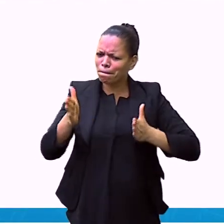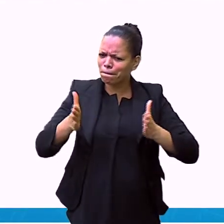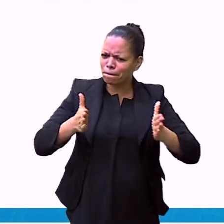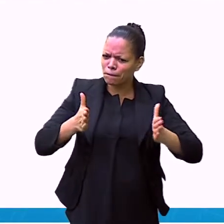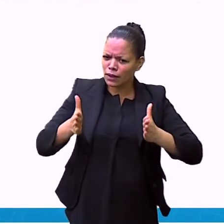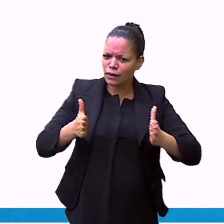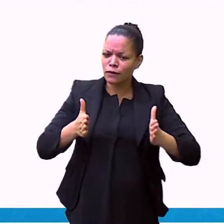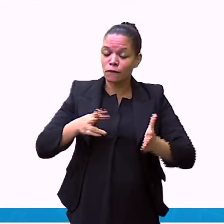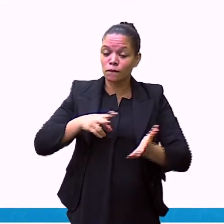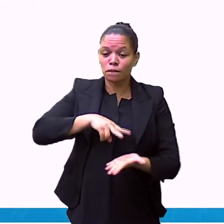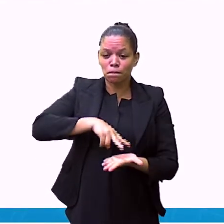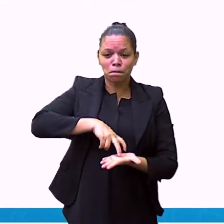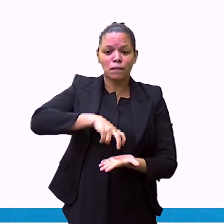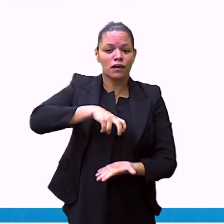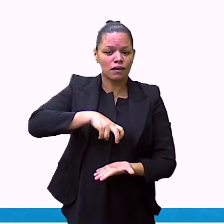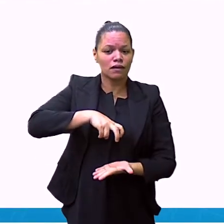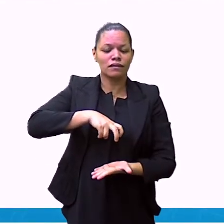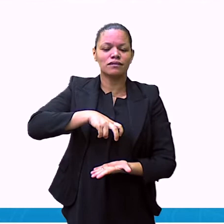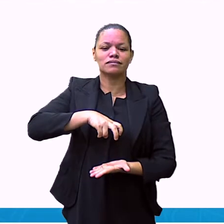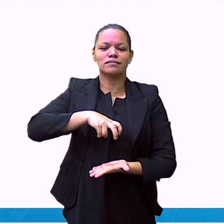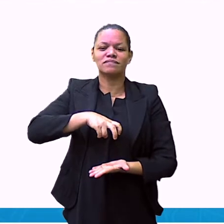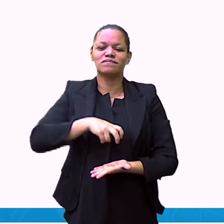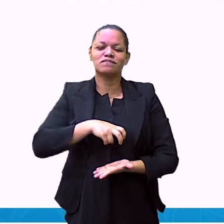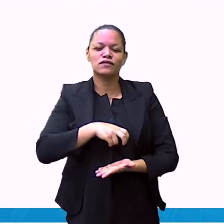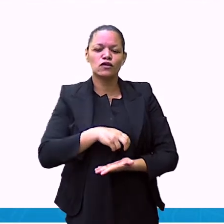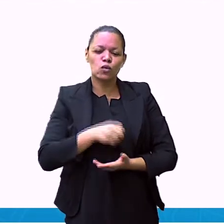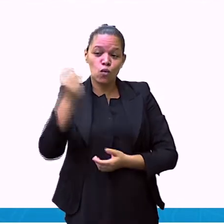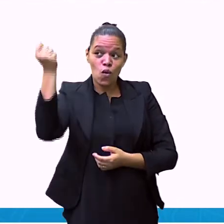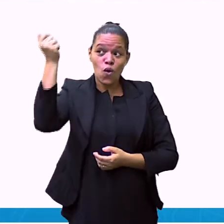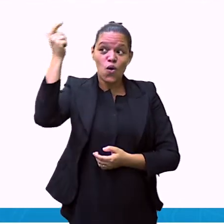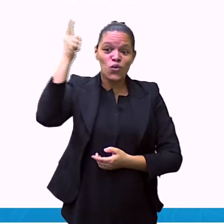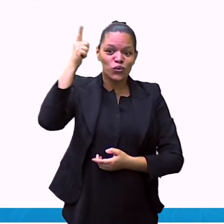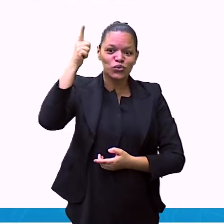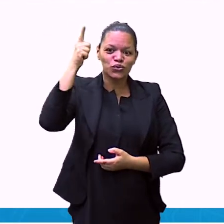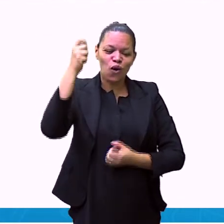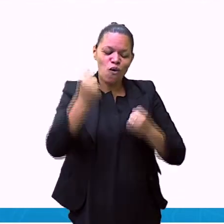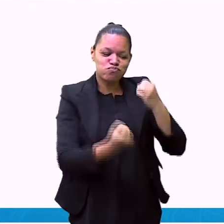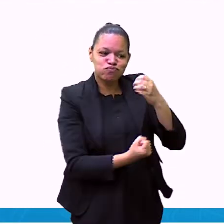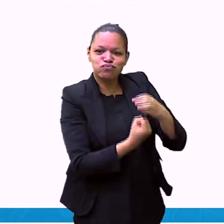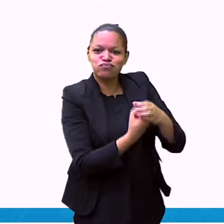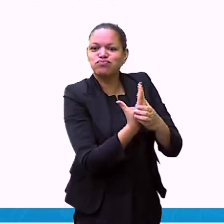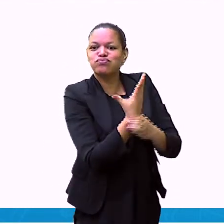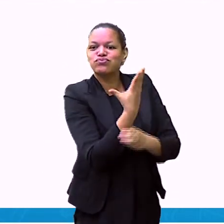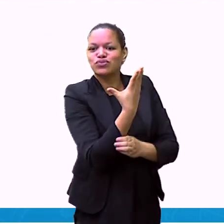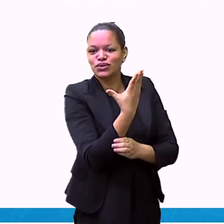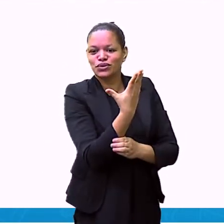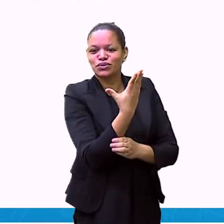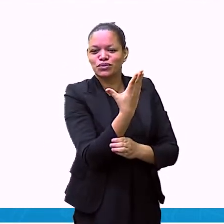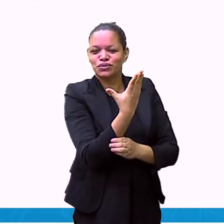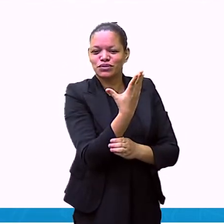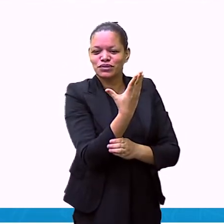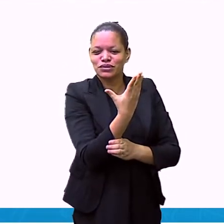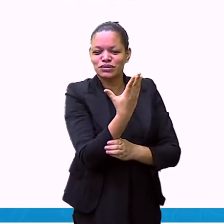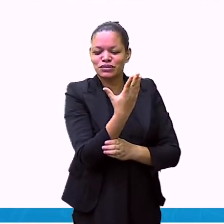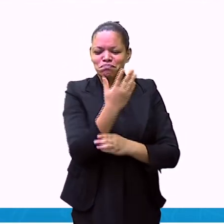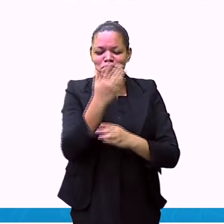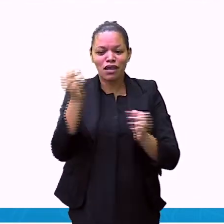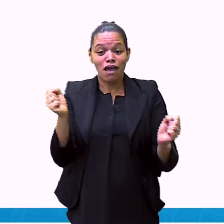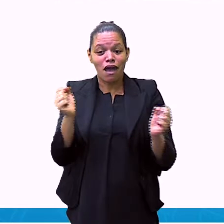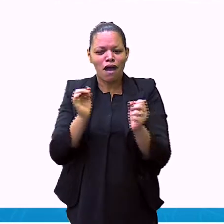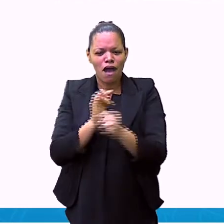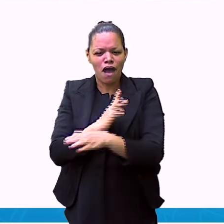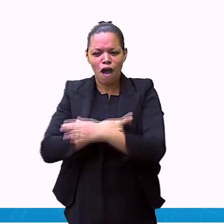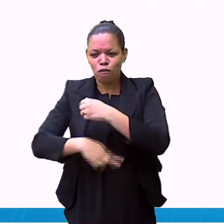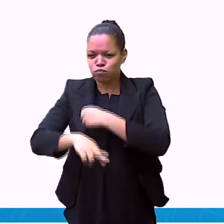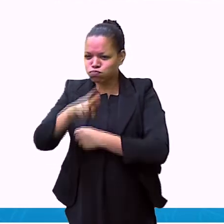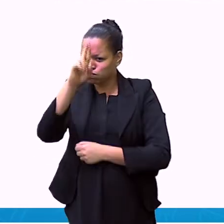inicia quando o sol ele surge no horizonte e ele termina no meio-dia. Então, no meio-dia se encerra aí, nós